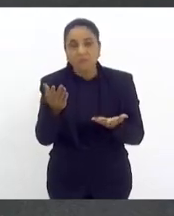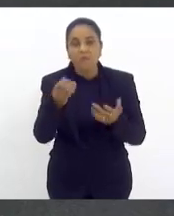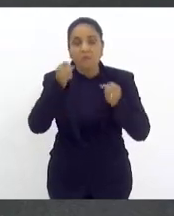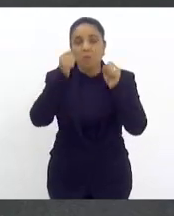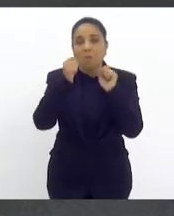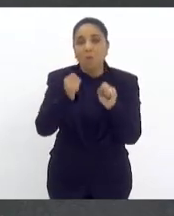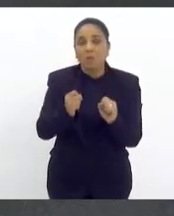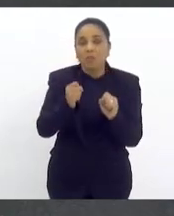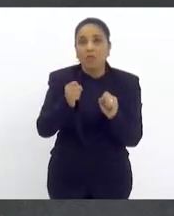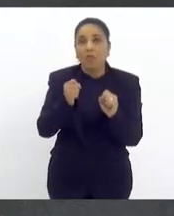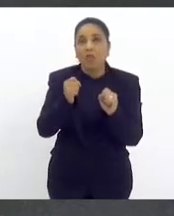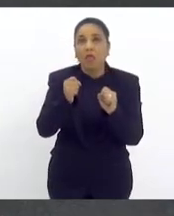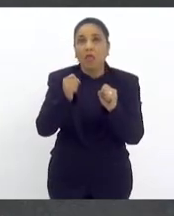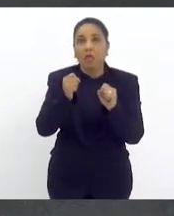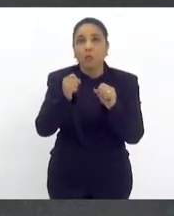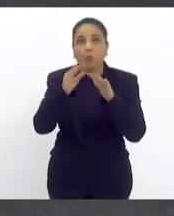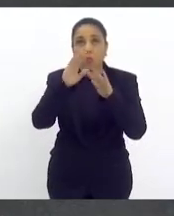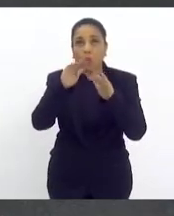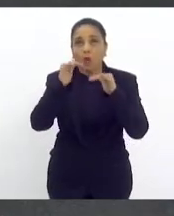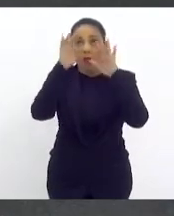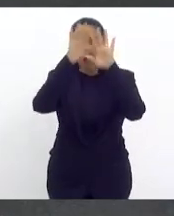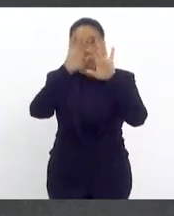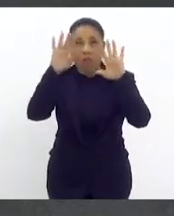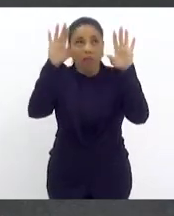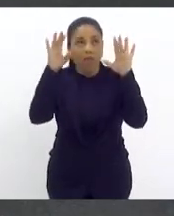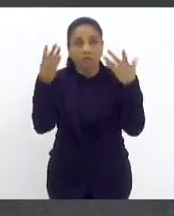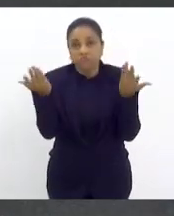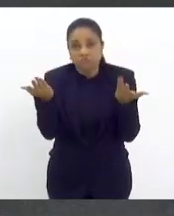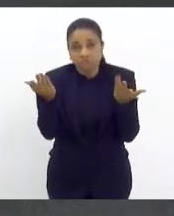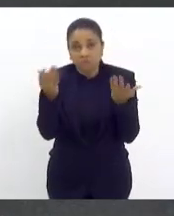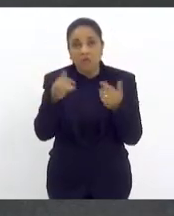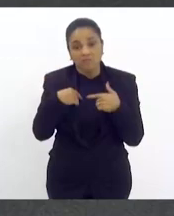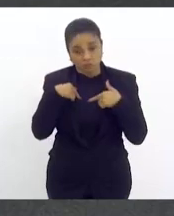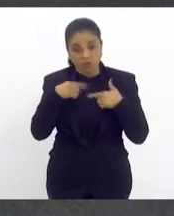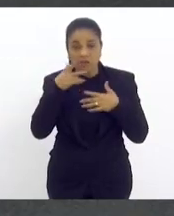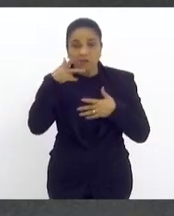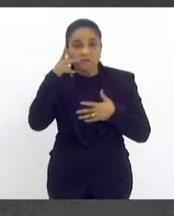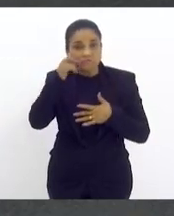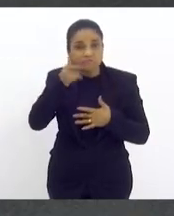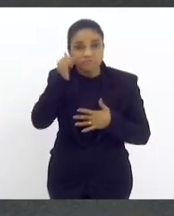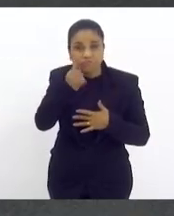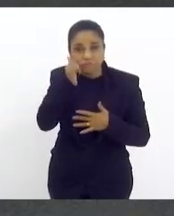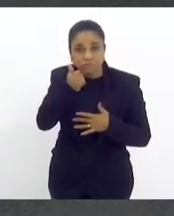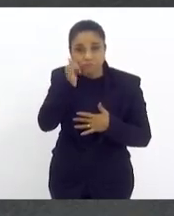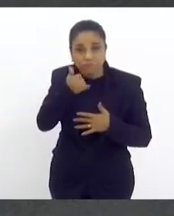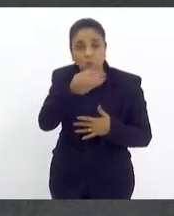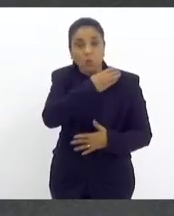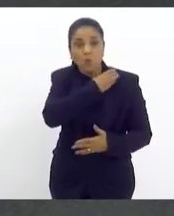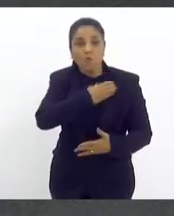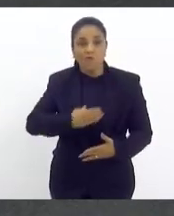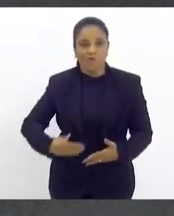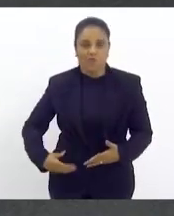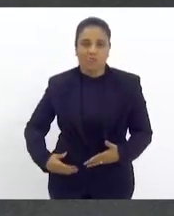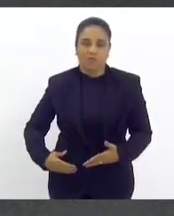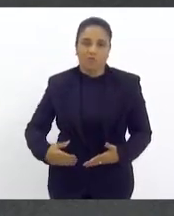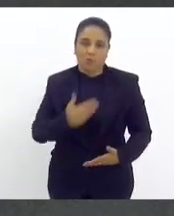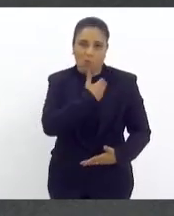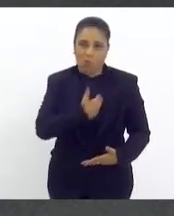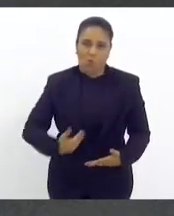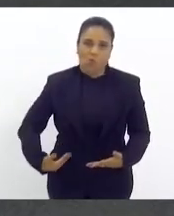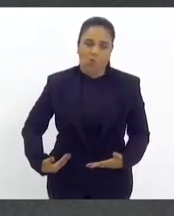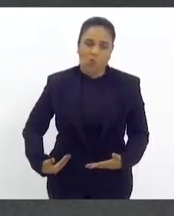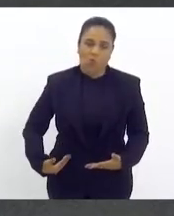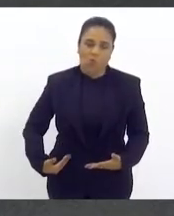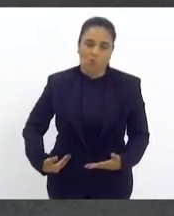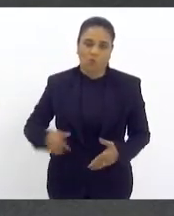do além né quando na verdade a gente está falando para o governador nosso governador do Estado Terra razoável